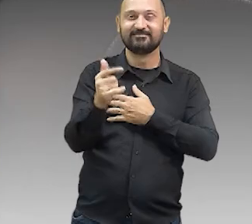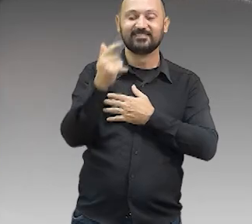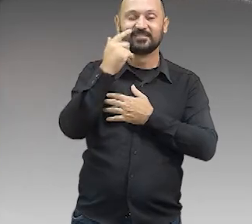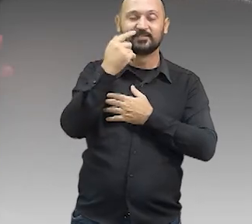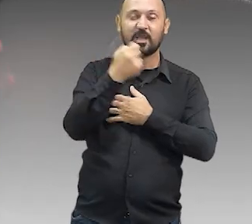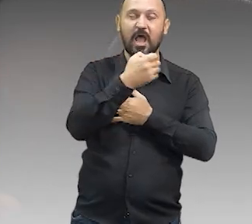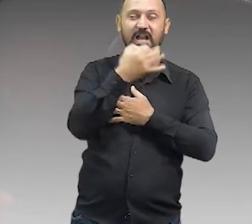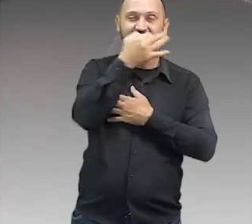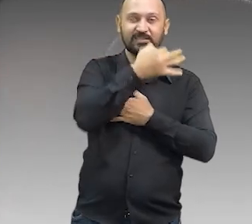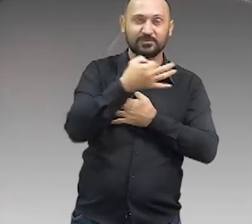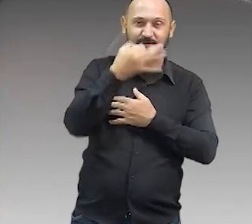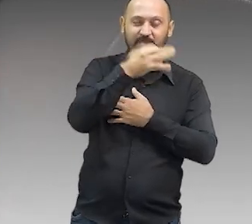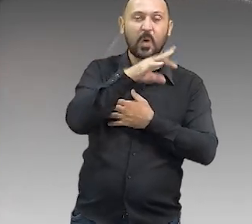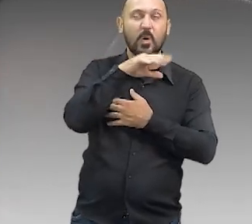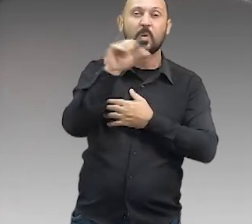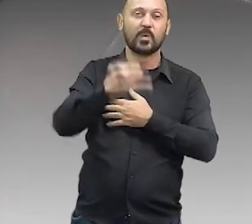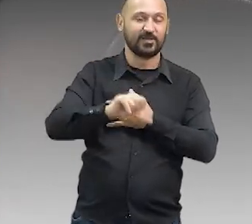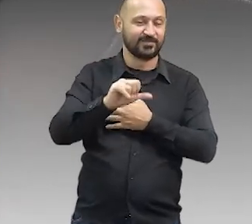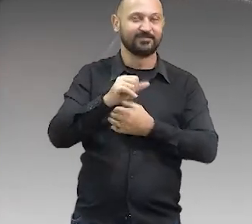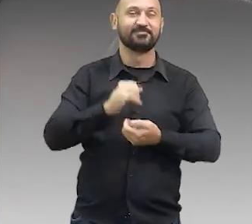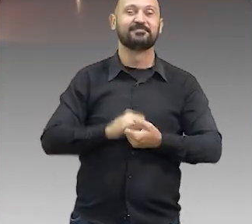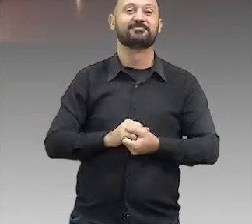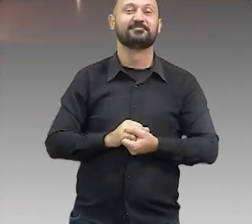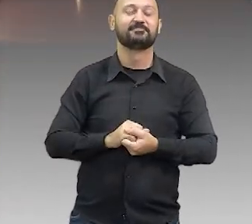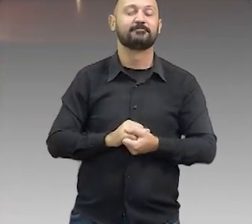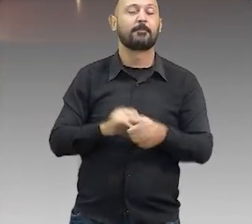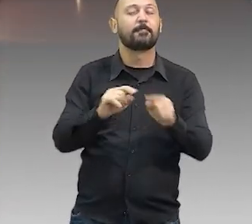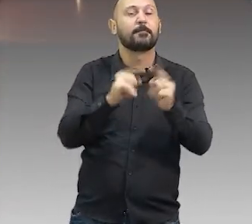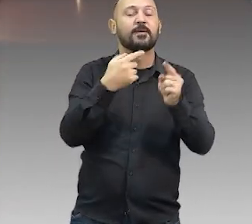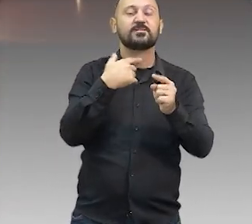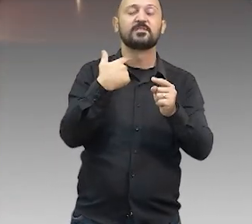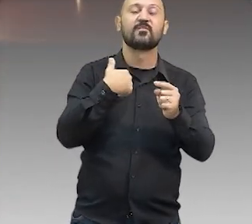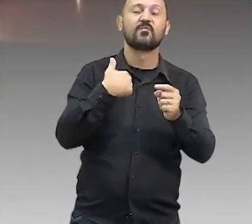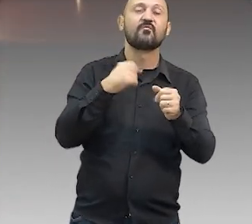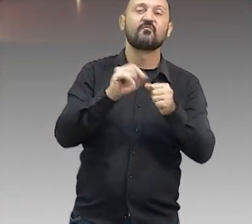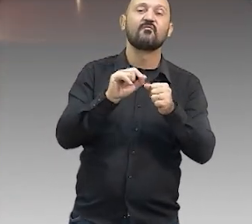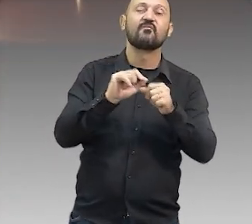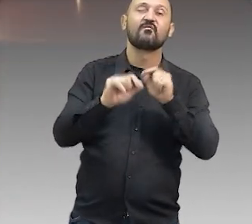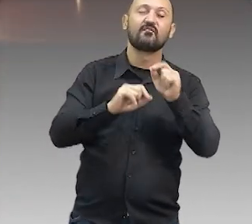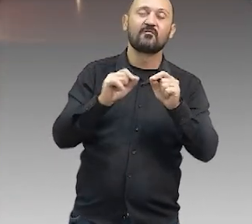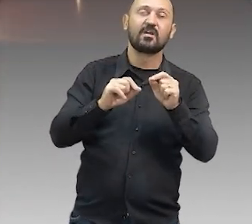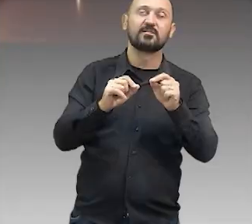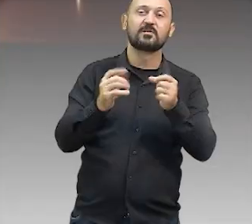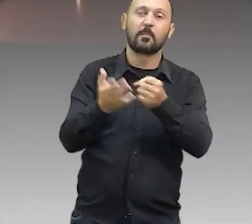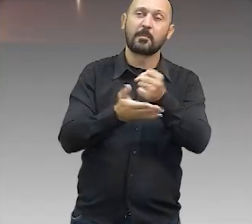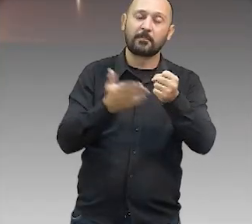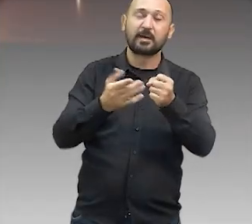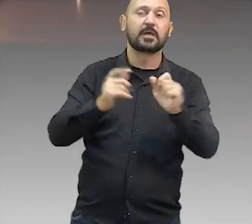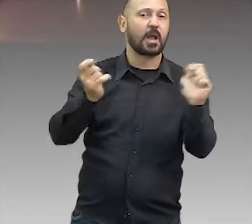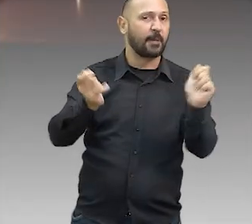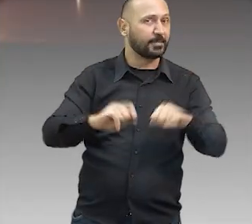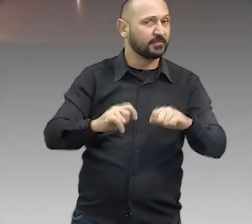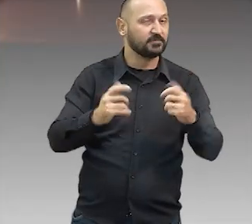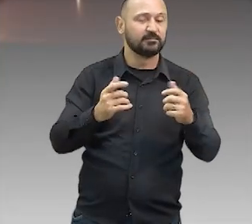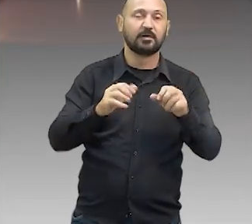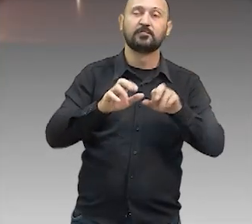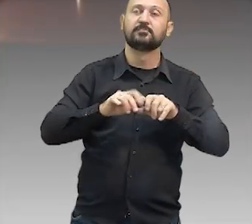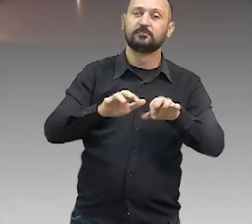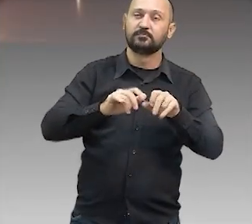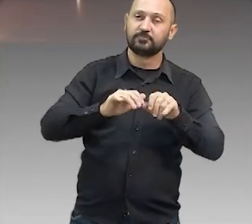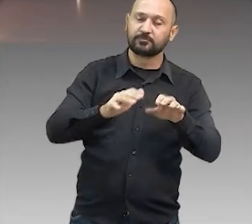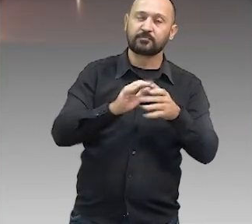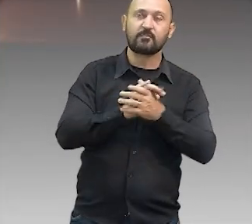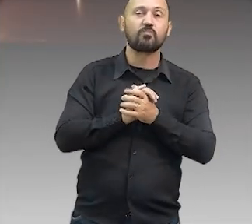no áudio eu sou ruim. Mas eu faço uma razoável competência na